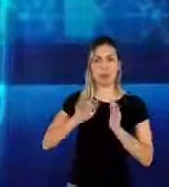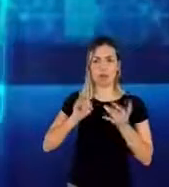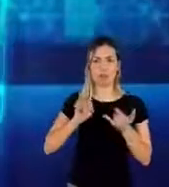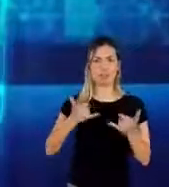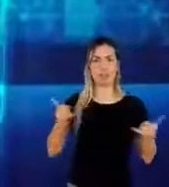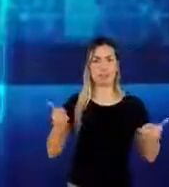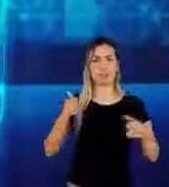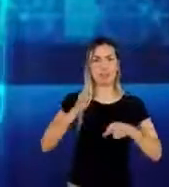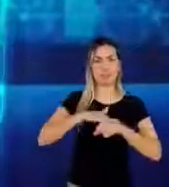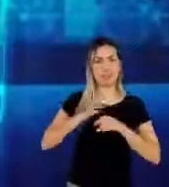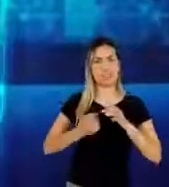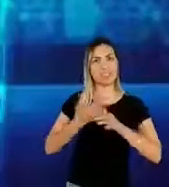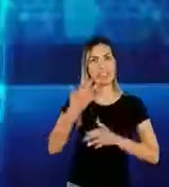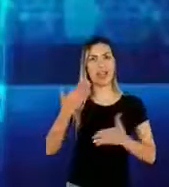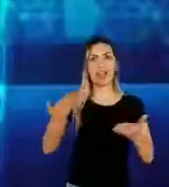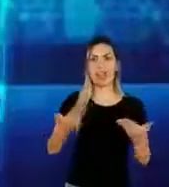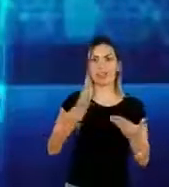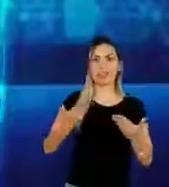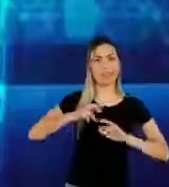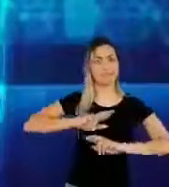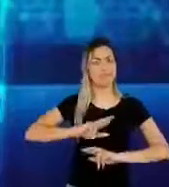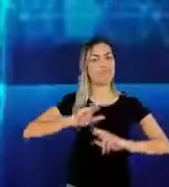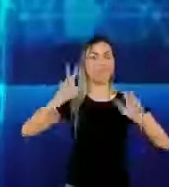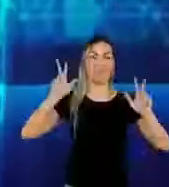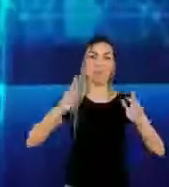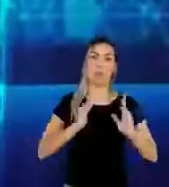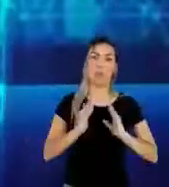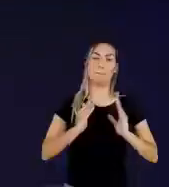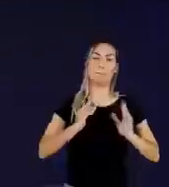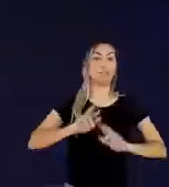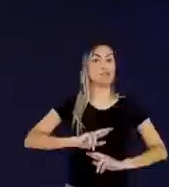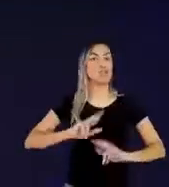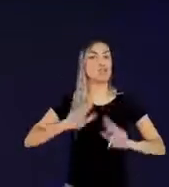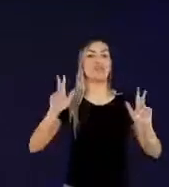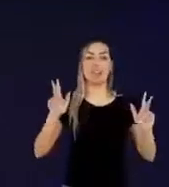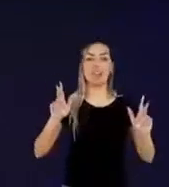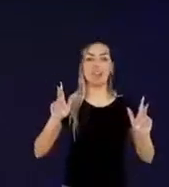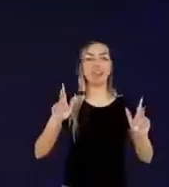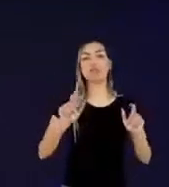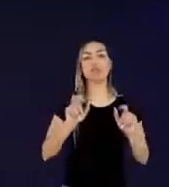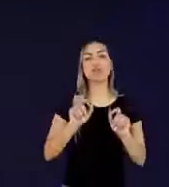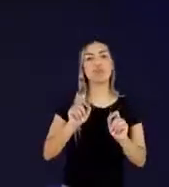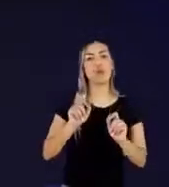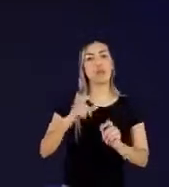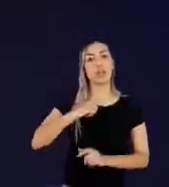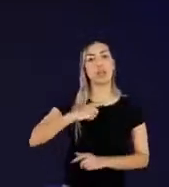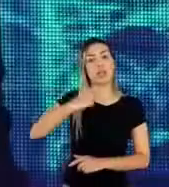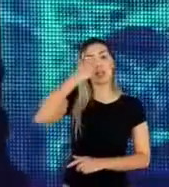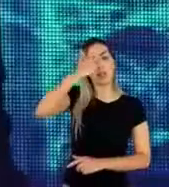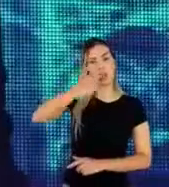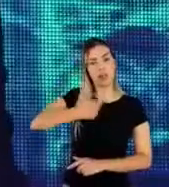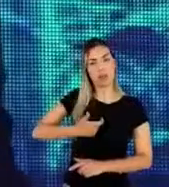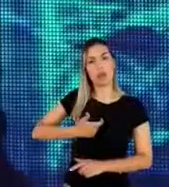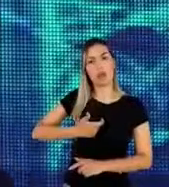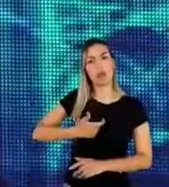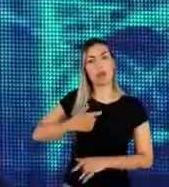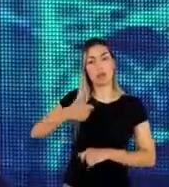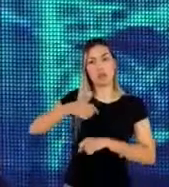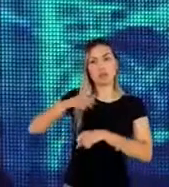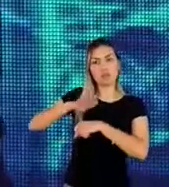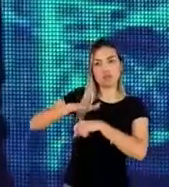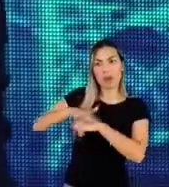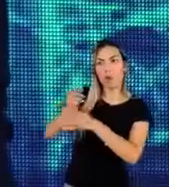uma nova figura no setor. Nós criamos a figura do prosumidor, é aquele consumidor que gera e